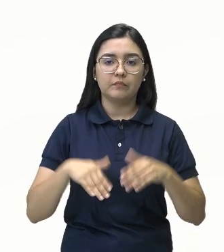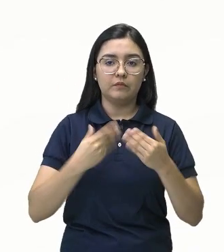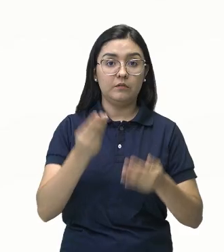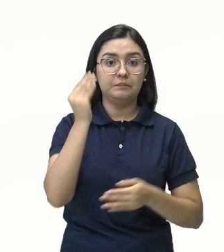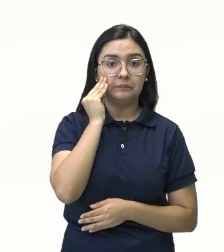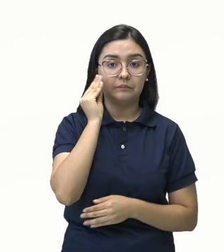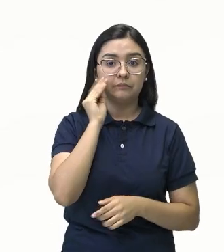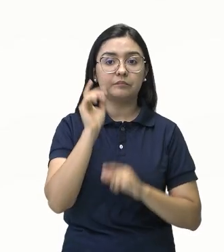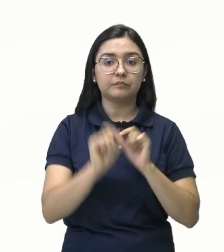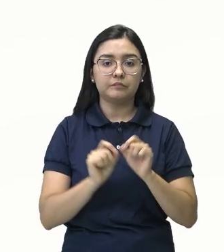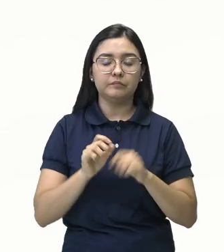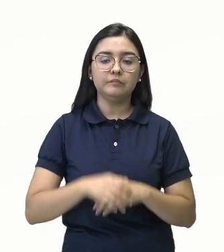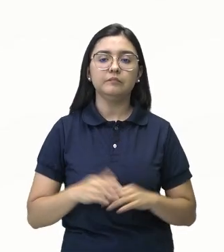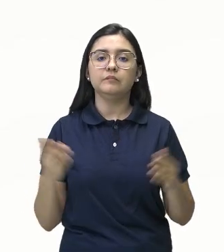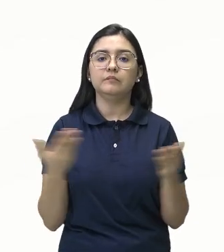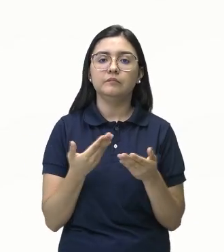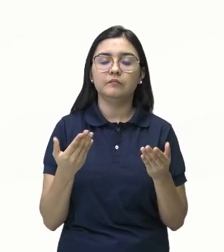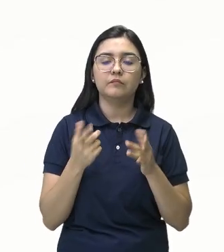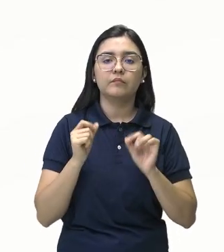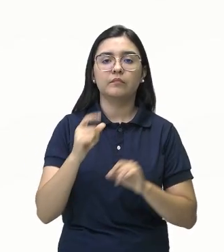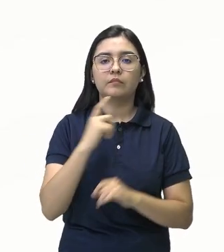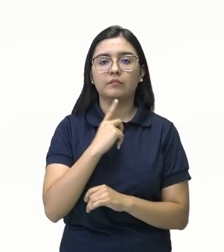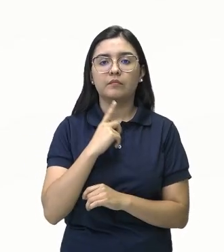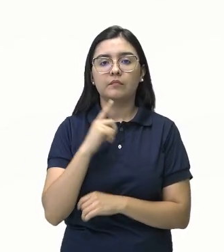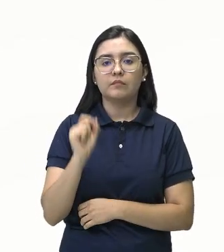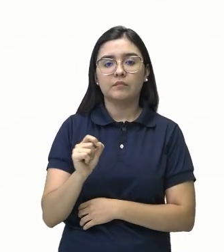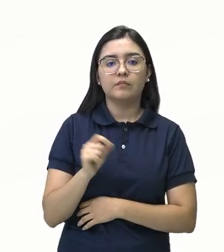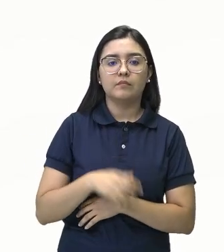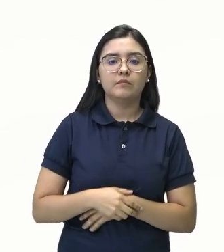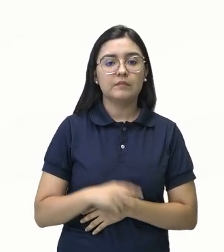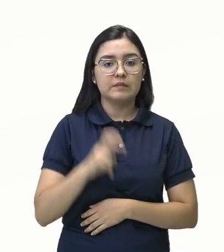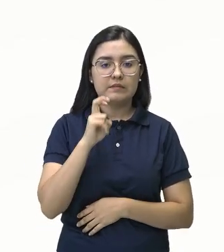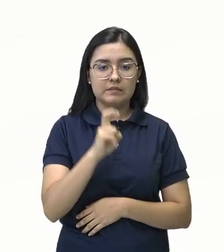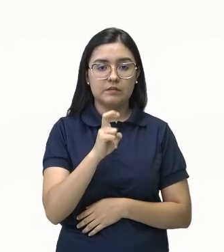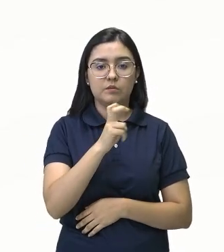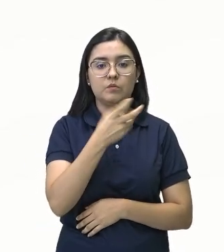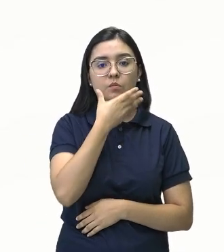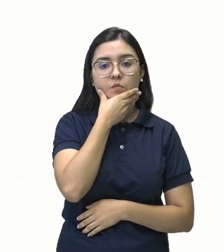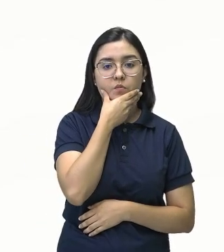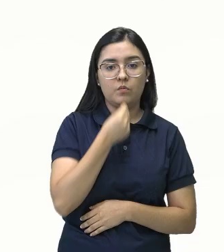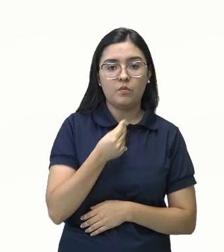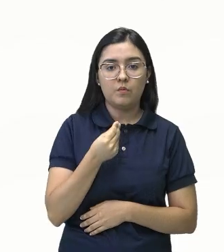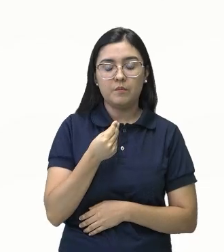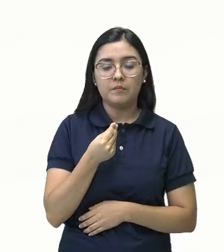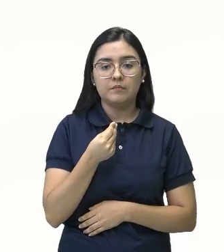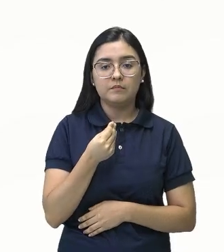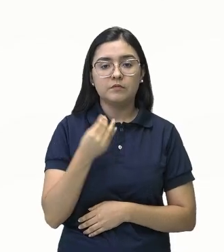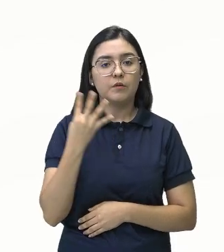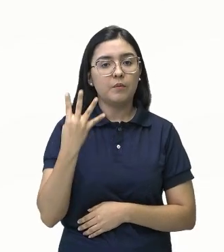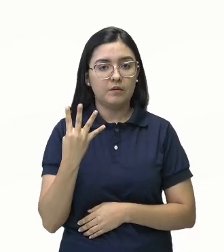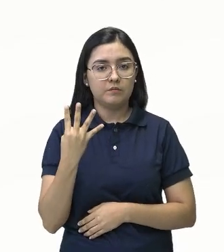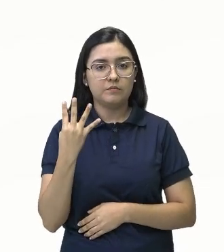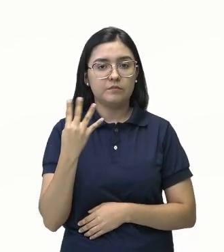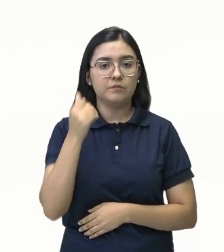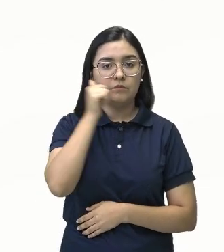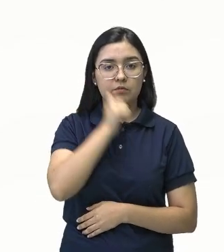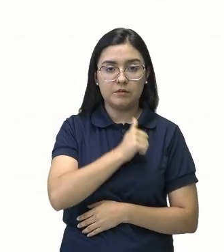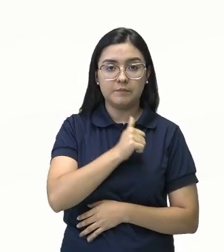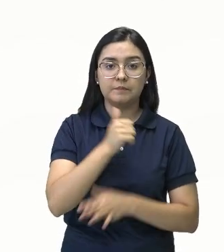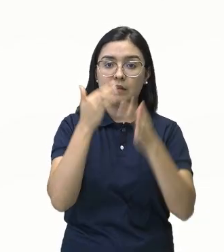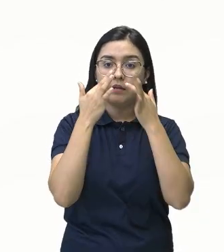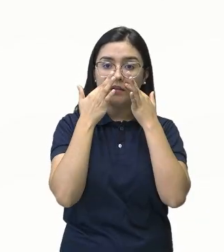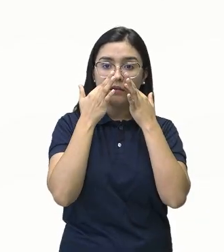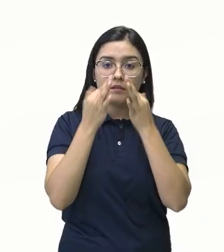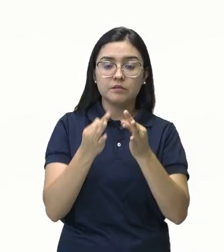aí, pessoal. Agora, nós temos 5 homens e 4 mulheres. Fique